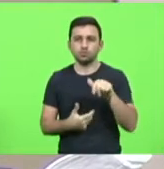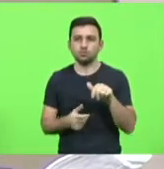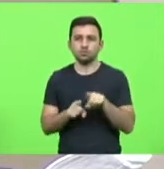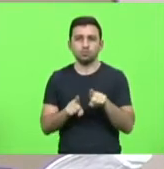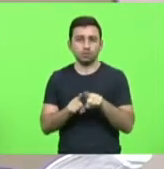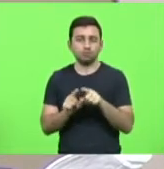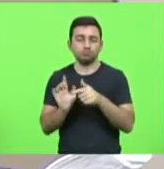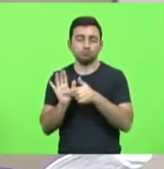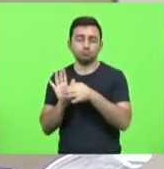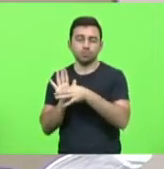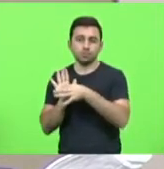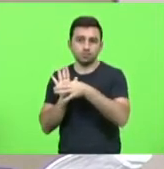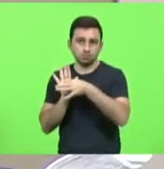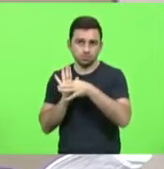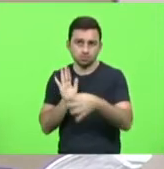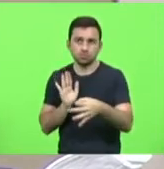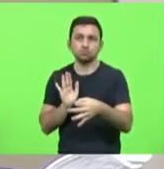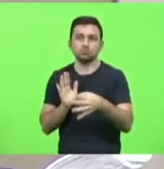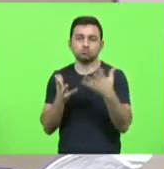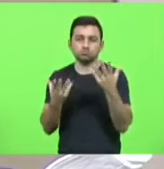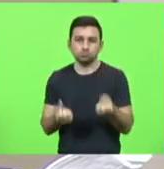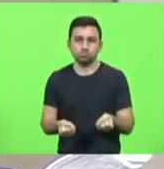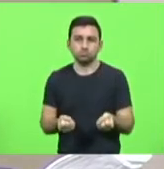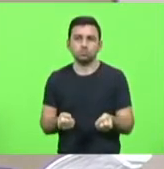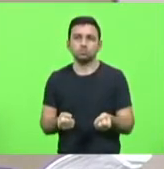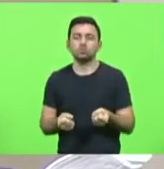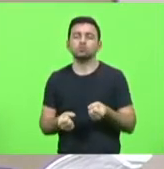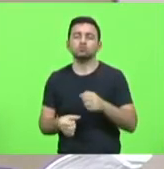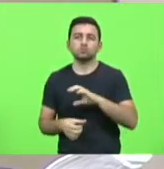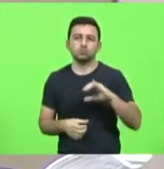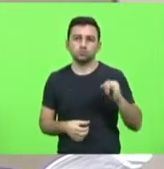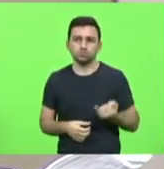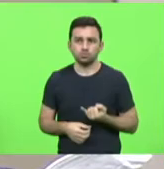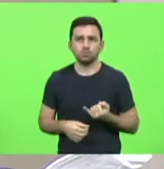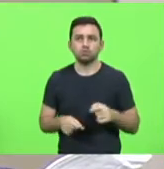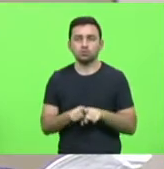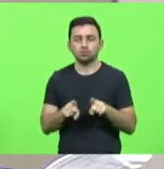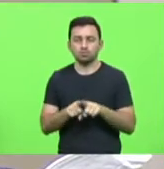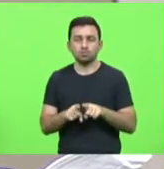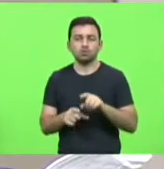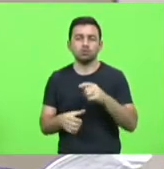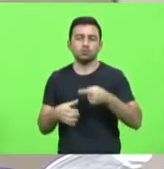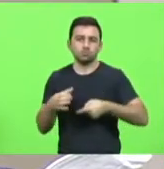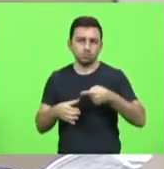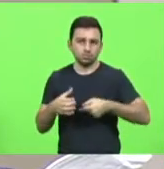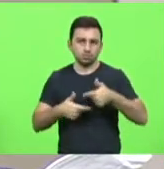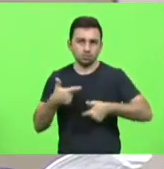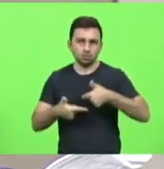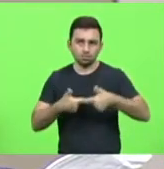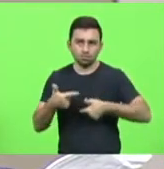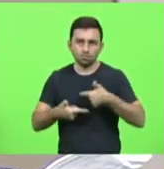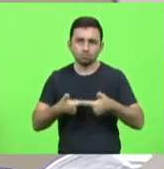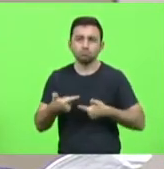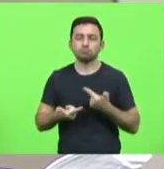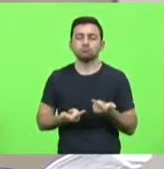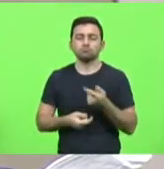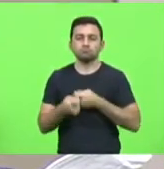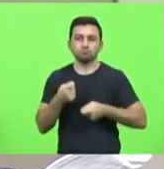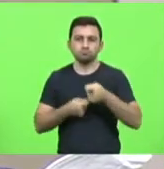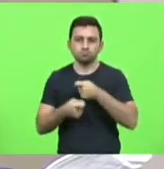comissões de Constituição e Justiça, Comissão de Finanças e Tributação e Comissão de Trabalho, Administração e Serviço Público. Em